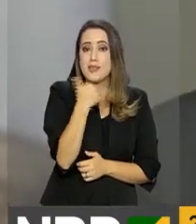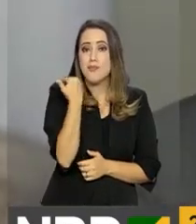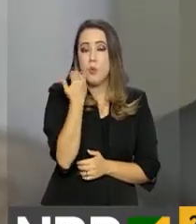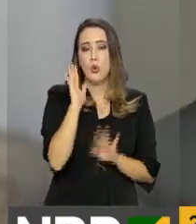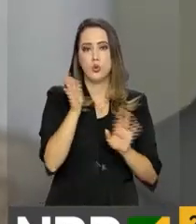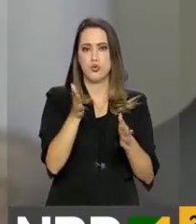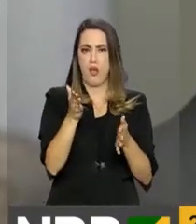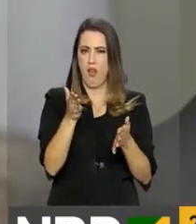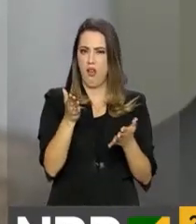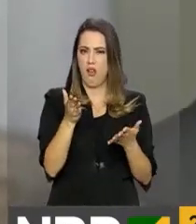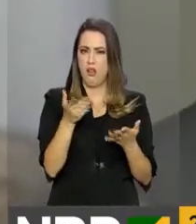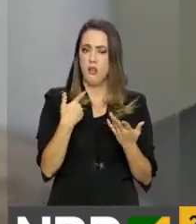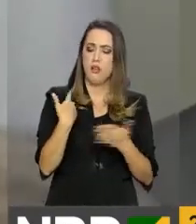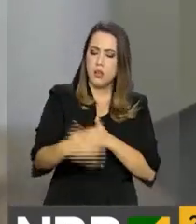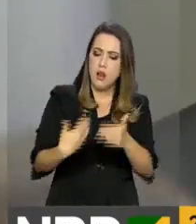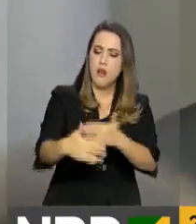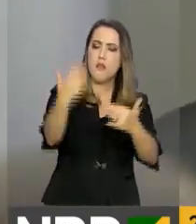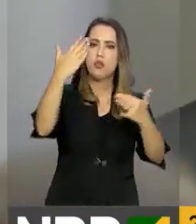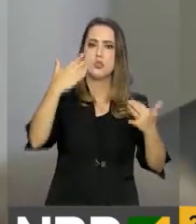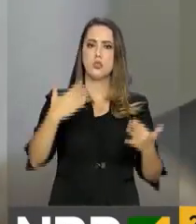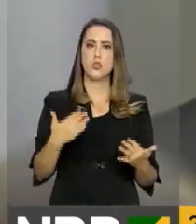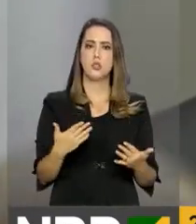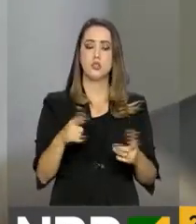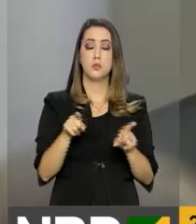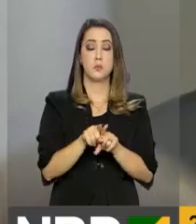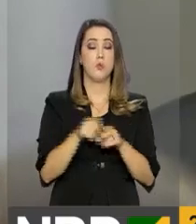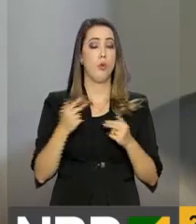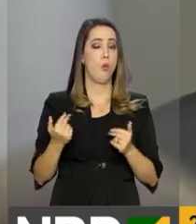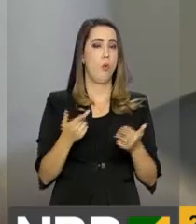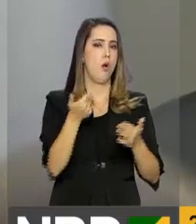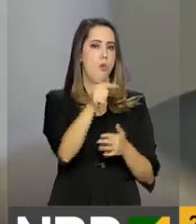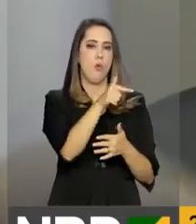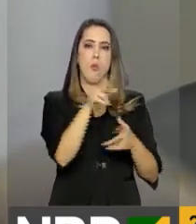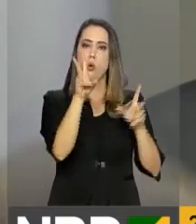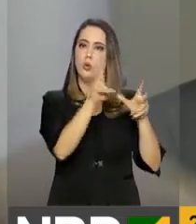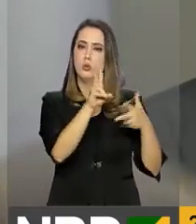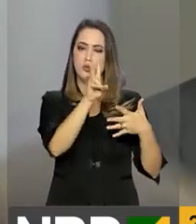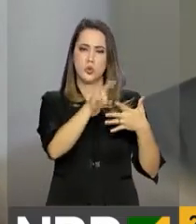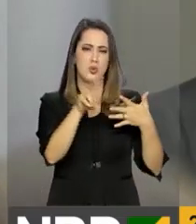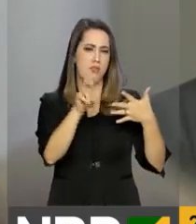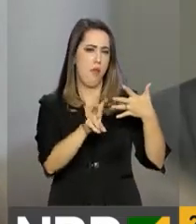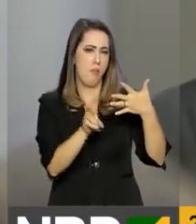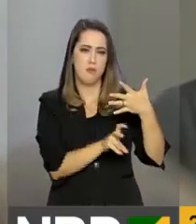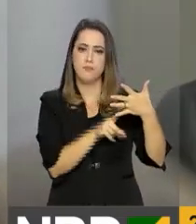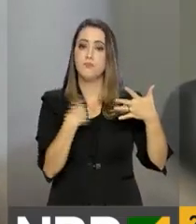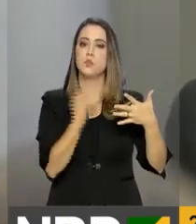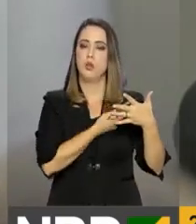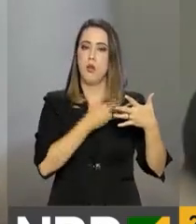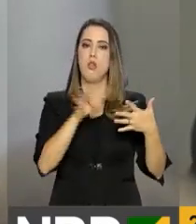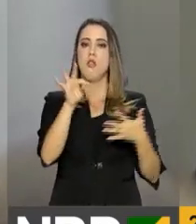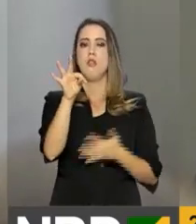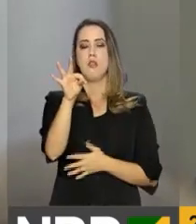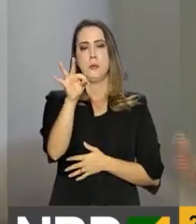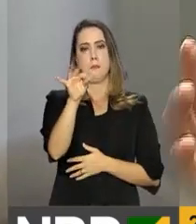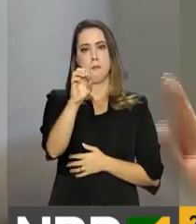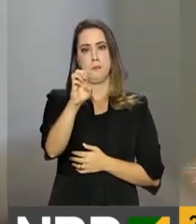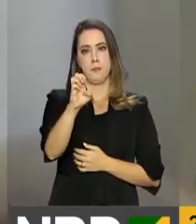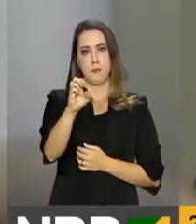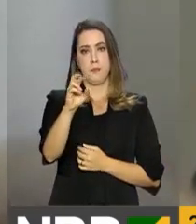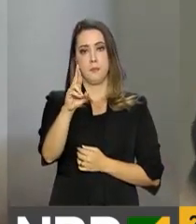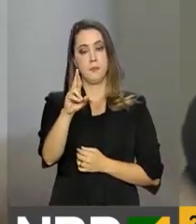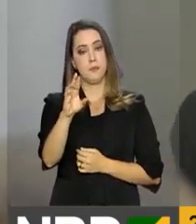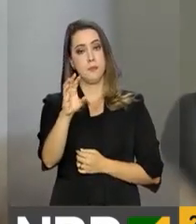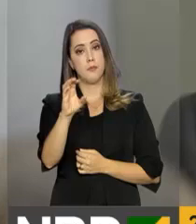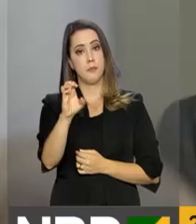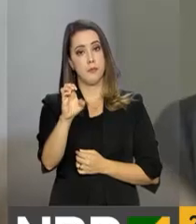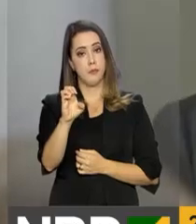modernos, foi levada adiante de igual maneira com sucesso, não é? Fizemos a terceirização. Tudo isso fruto, mais uma